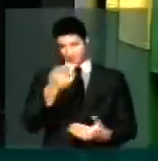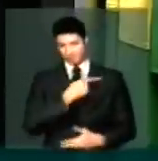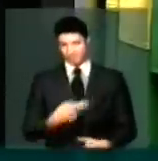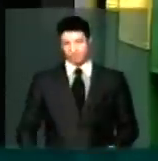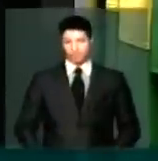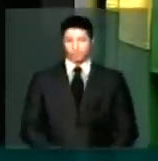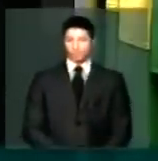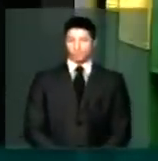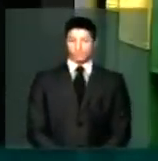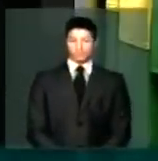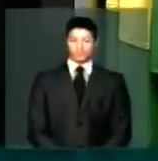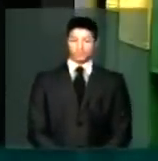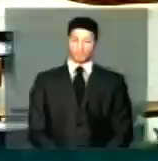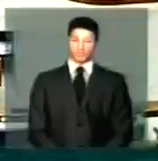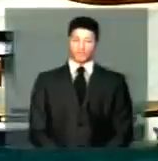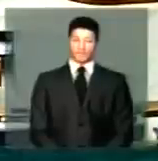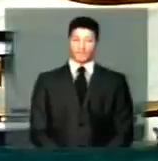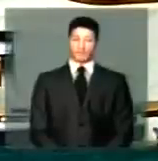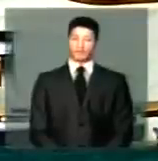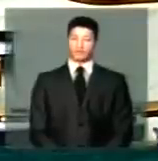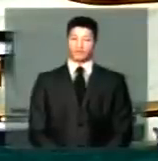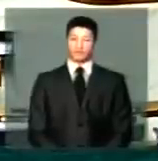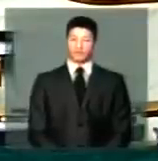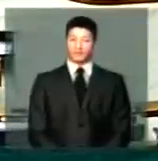senhor presidente.